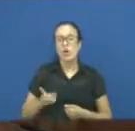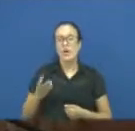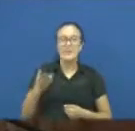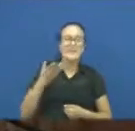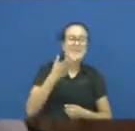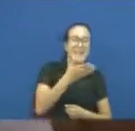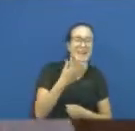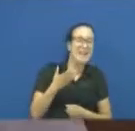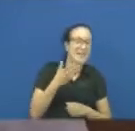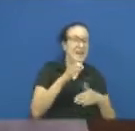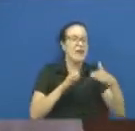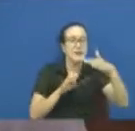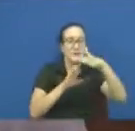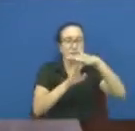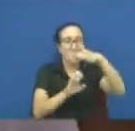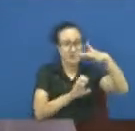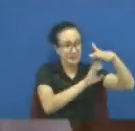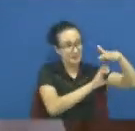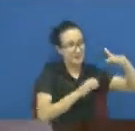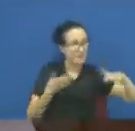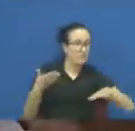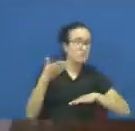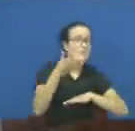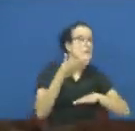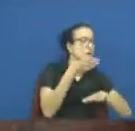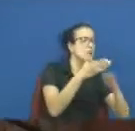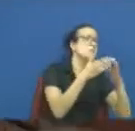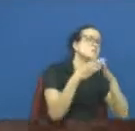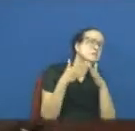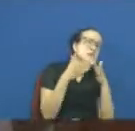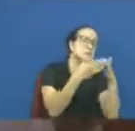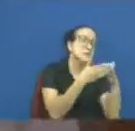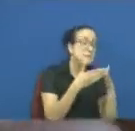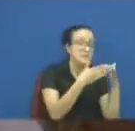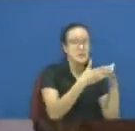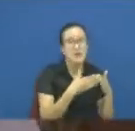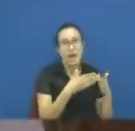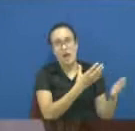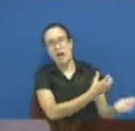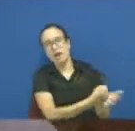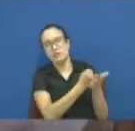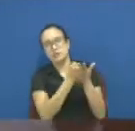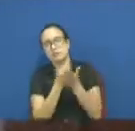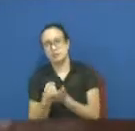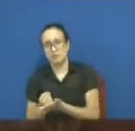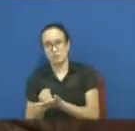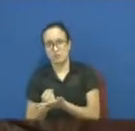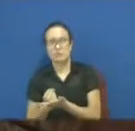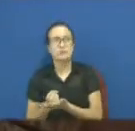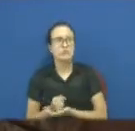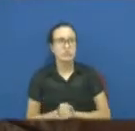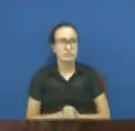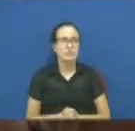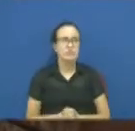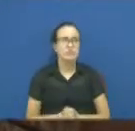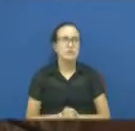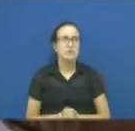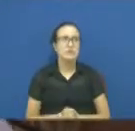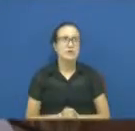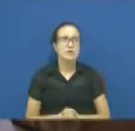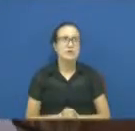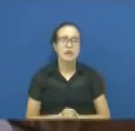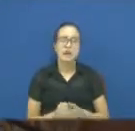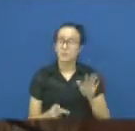das empresas e solicitar e pedir para que essa empresa destine uma parte do ISS, isso é